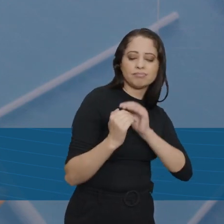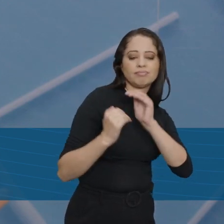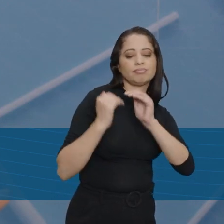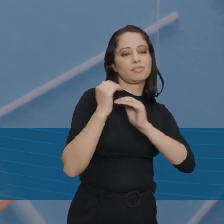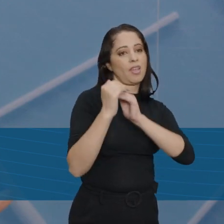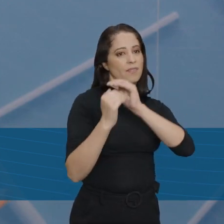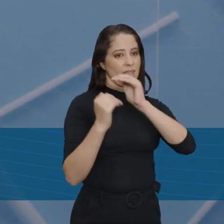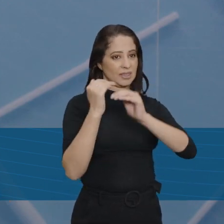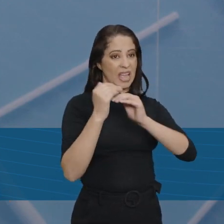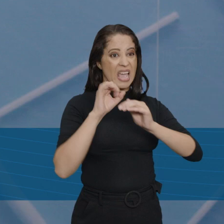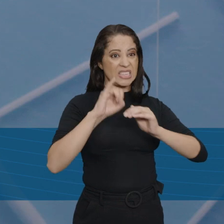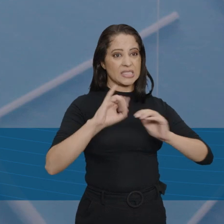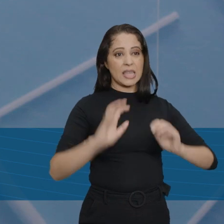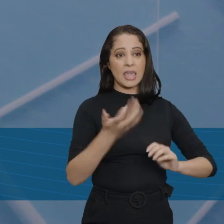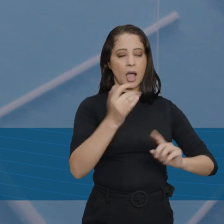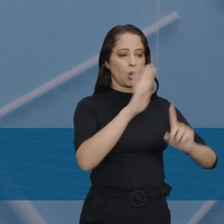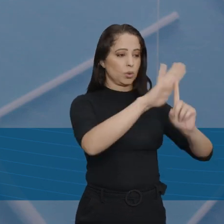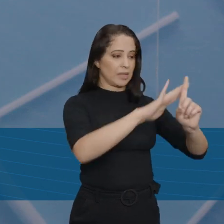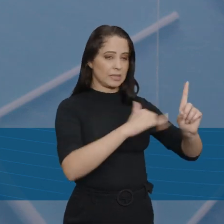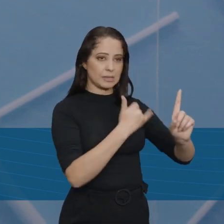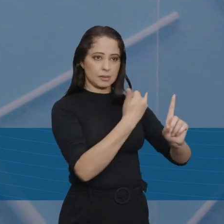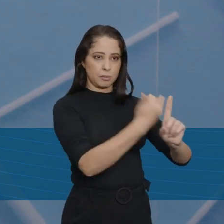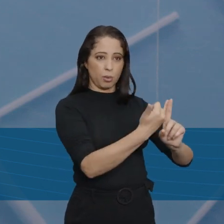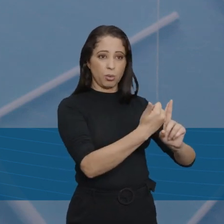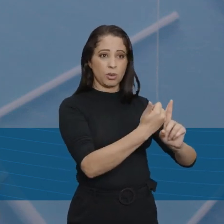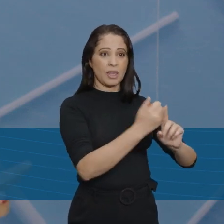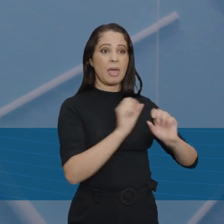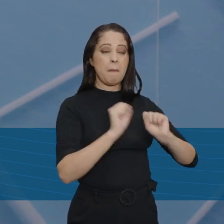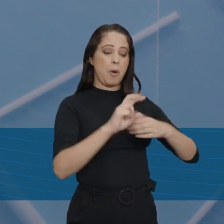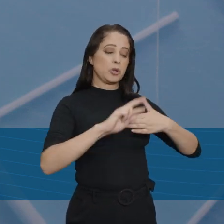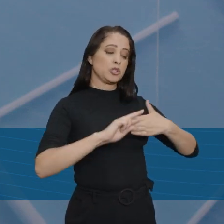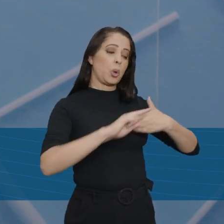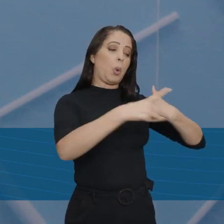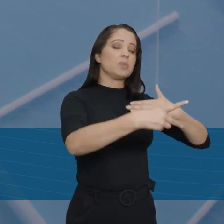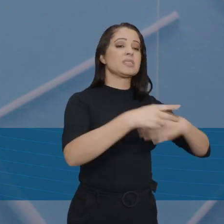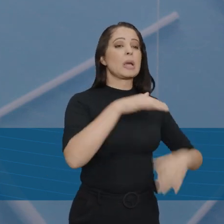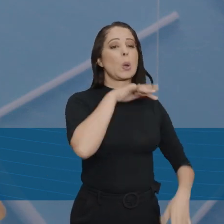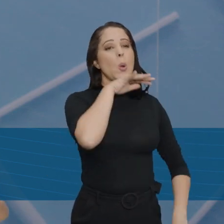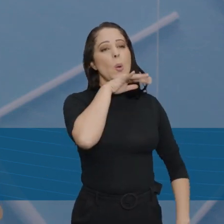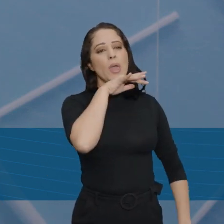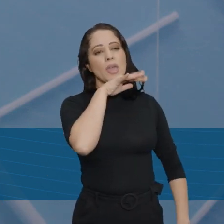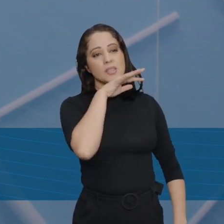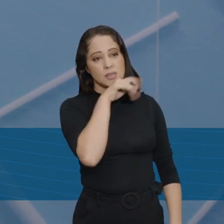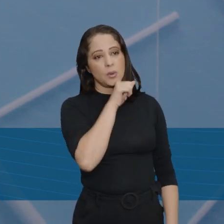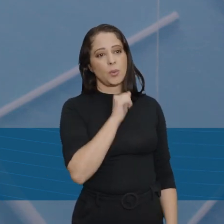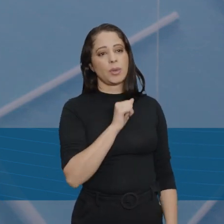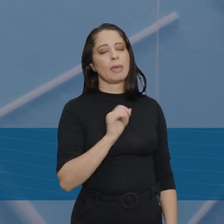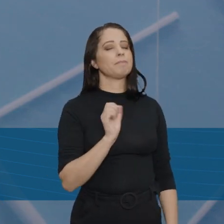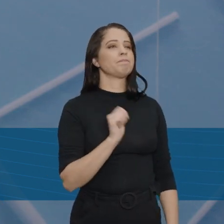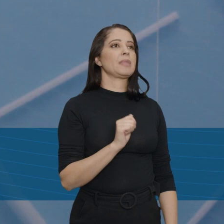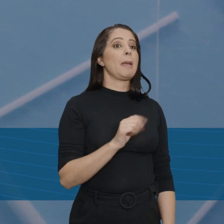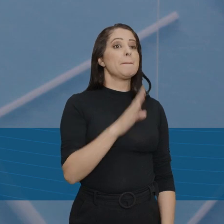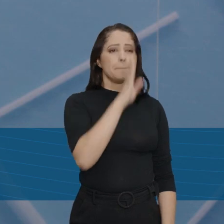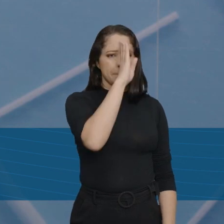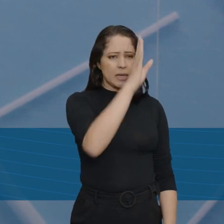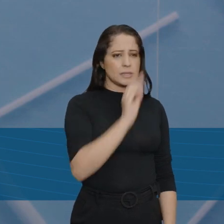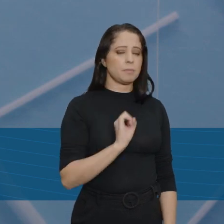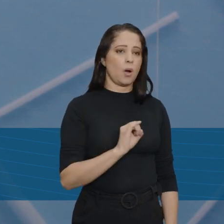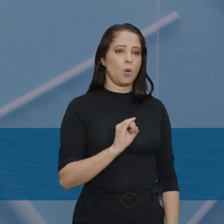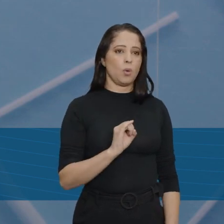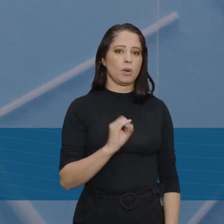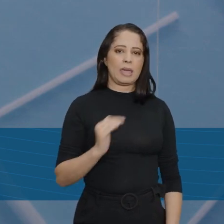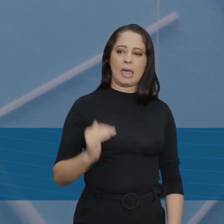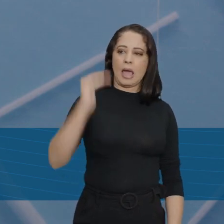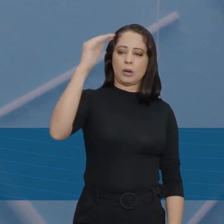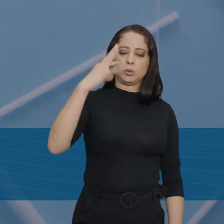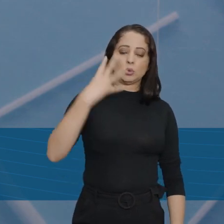podem ter aí inúmeras consequências, né? Acho que principalmente na autoestima, né? Quando eu falo